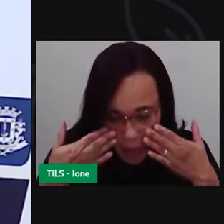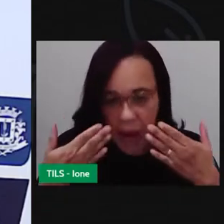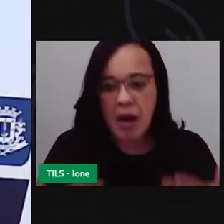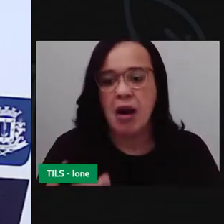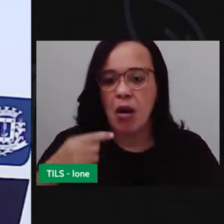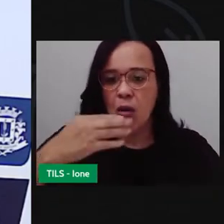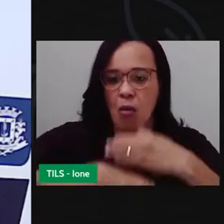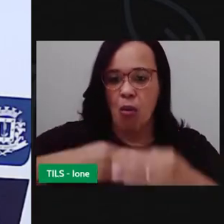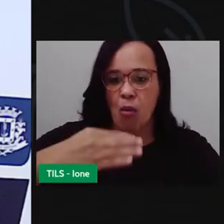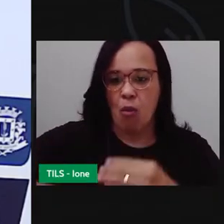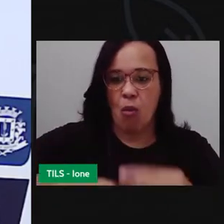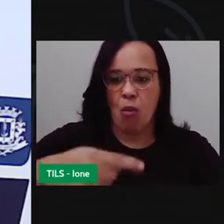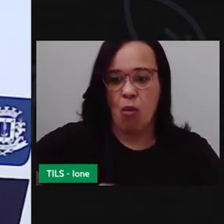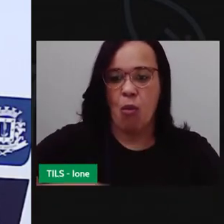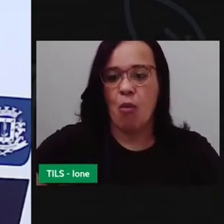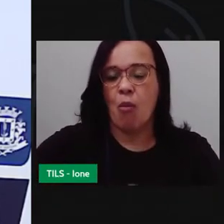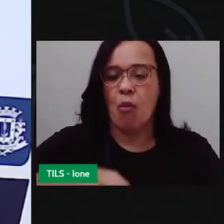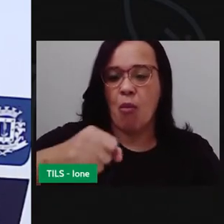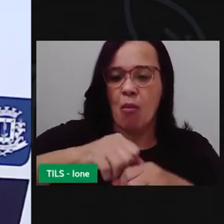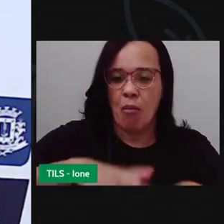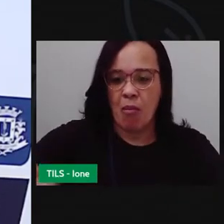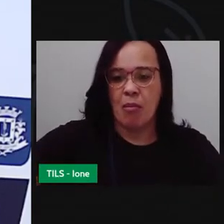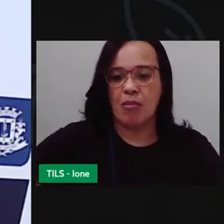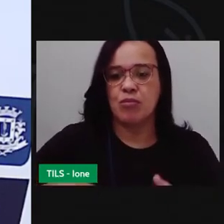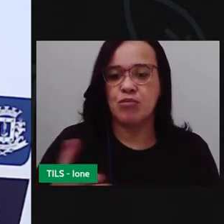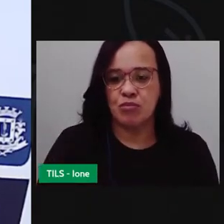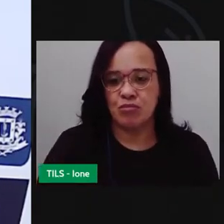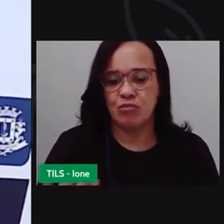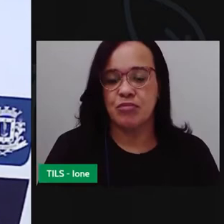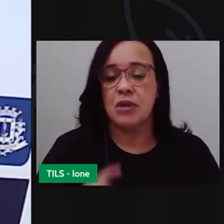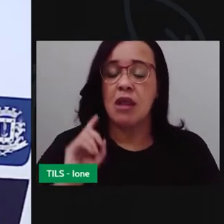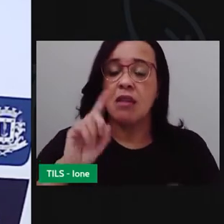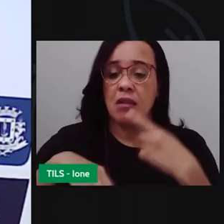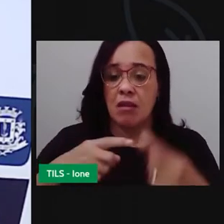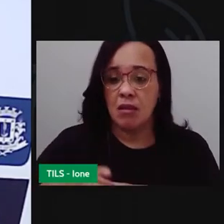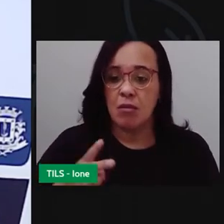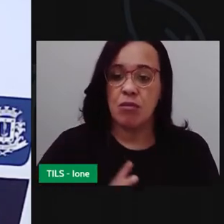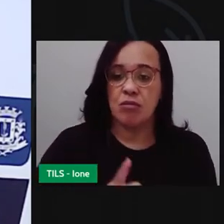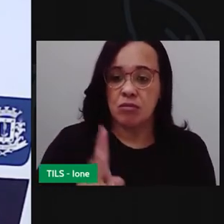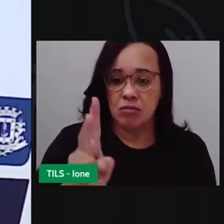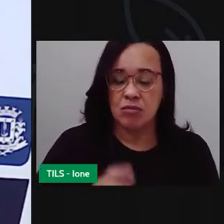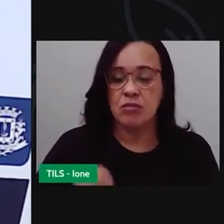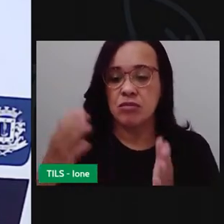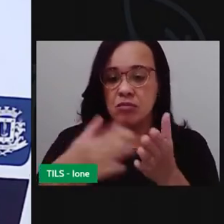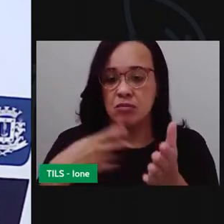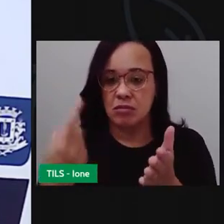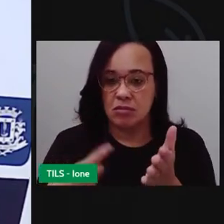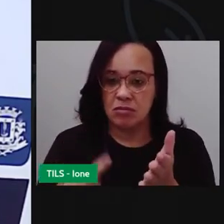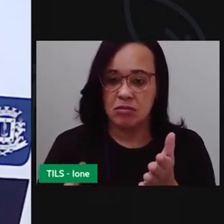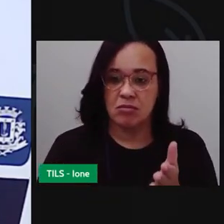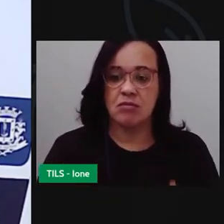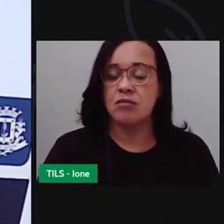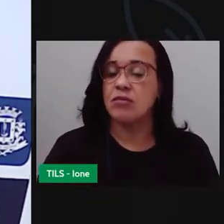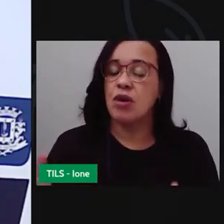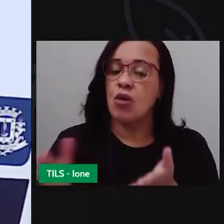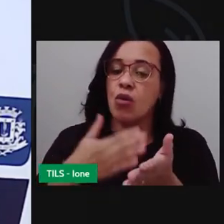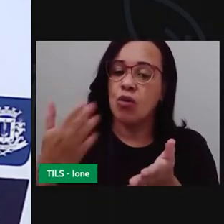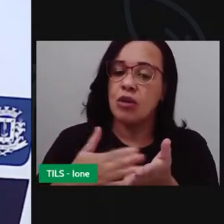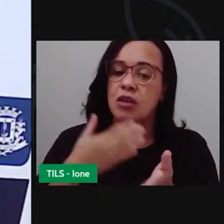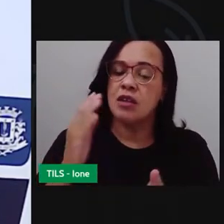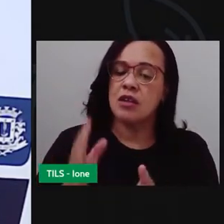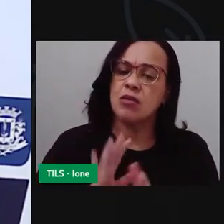rolou e caiu no chão. A gente vai continuar vendo esse livro, vendo aí o que foi que aconteceu com